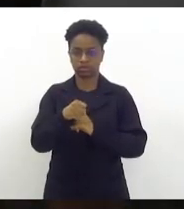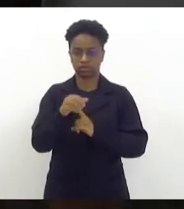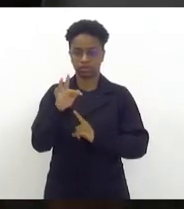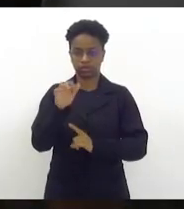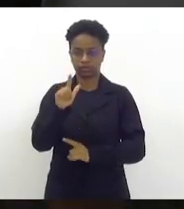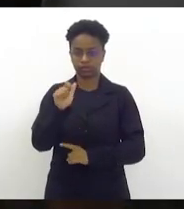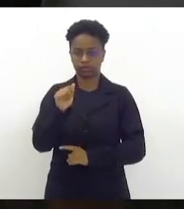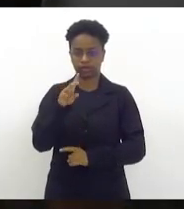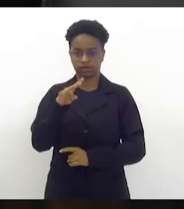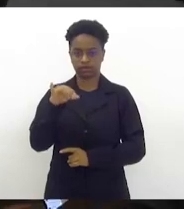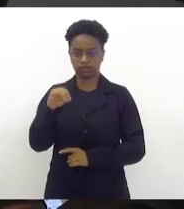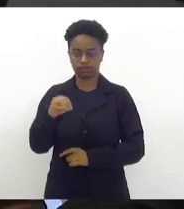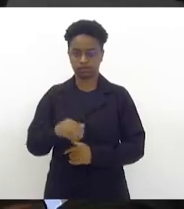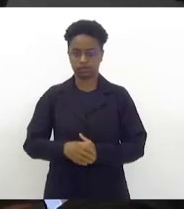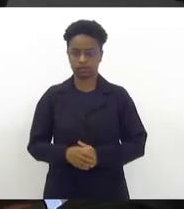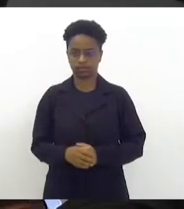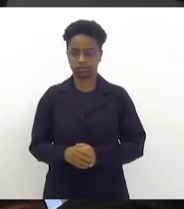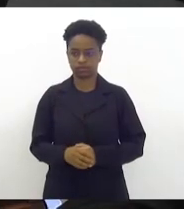Flávio Serafim.